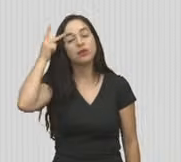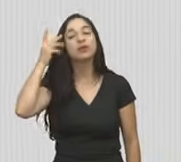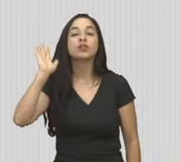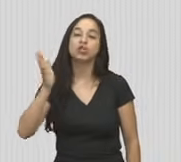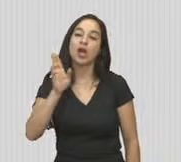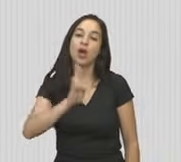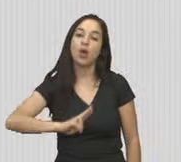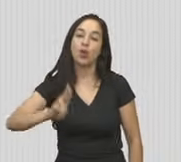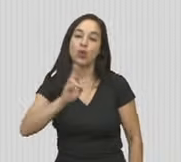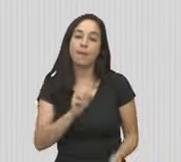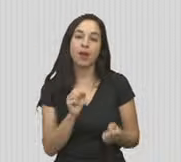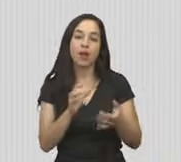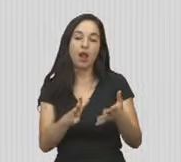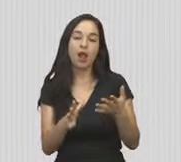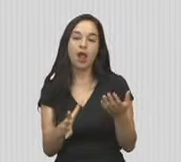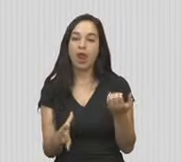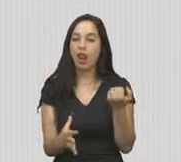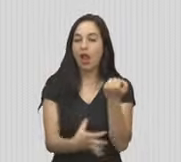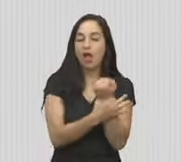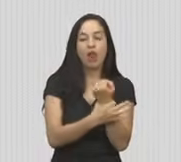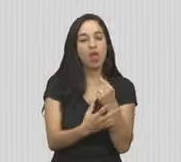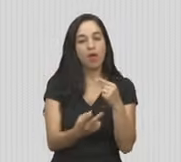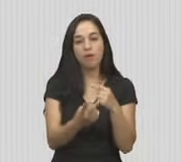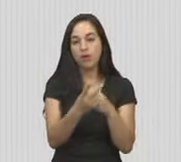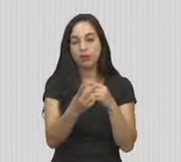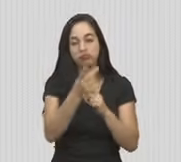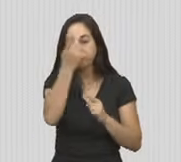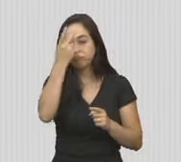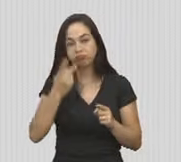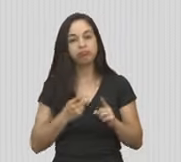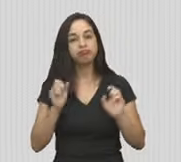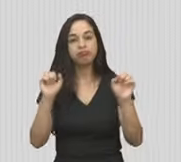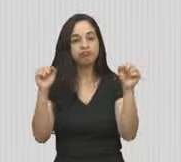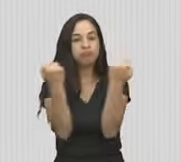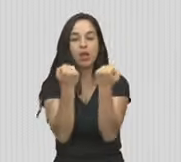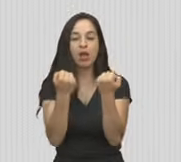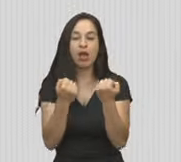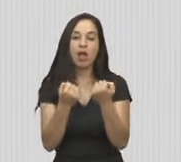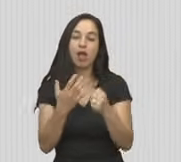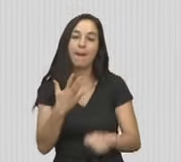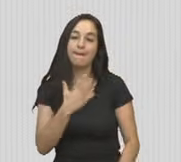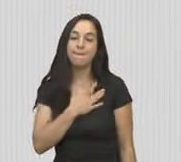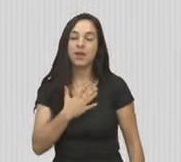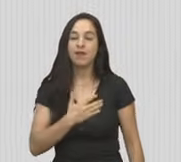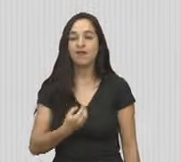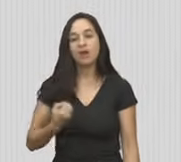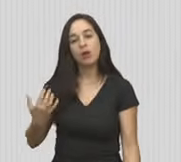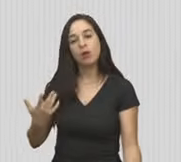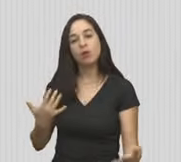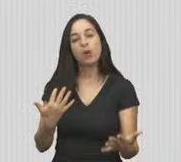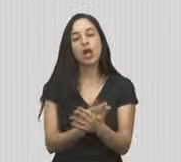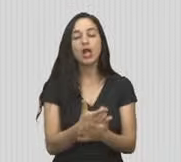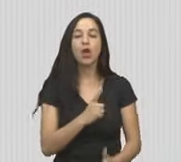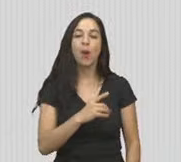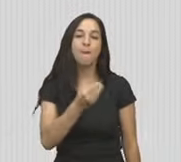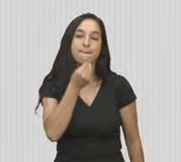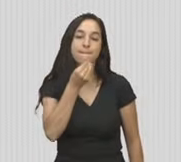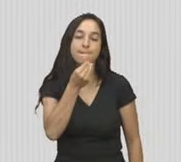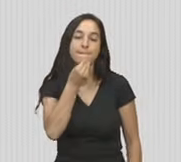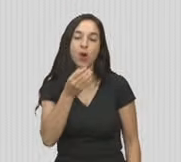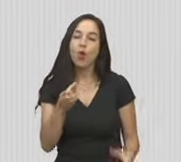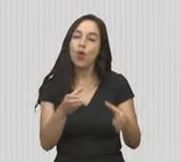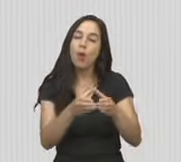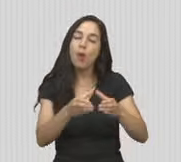comportamento defensivo. Qualquer pessoa pode aplicar o comportamento defensivo. Ao longo da minha trajetória, eu tive a oportunidade de trabalhar com grupos